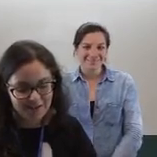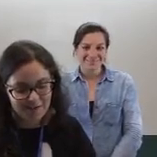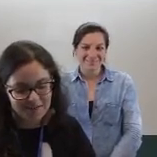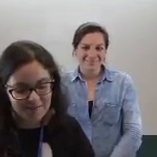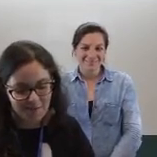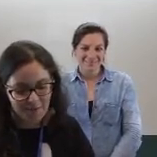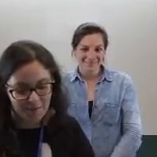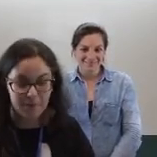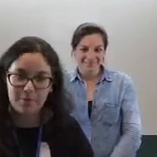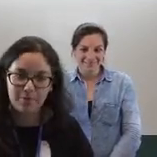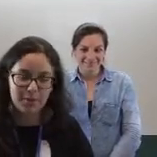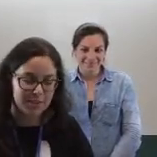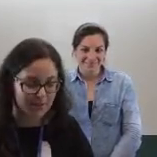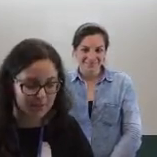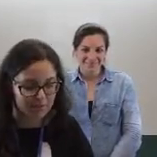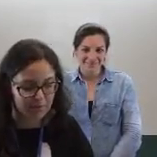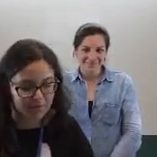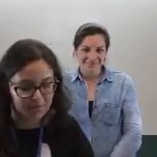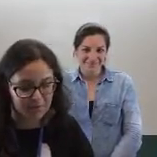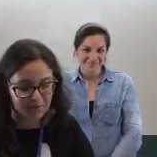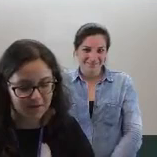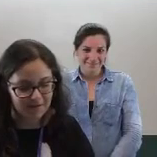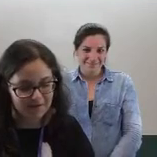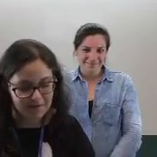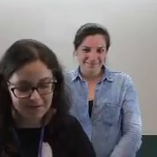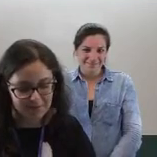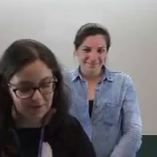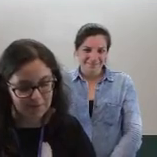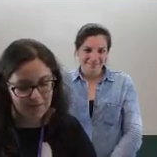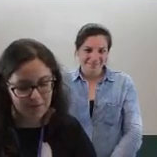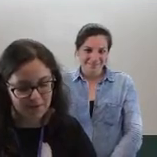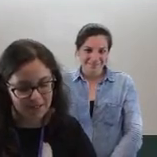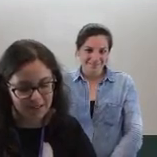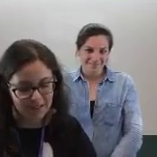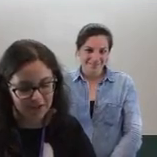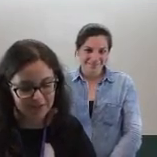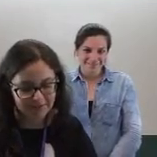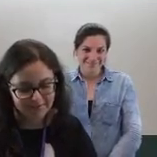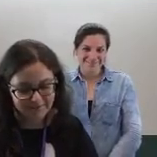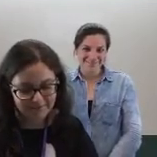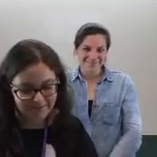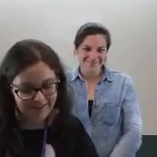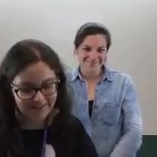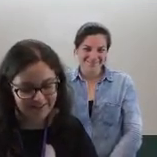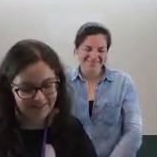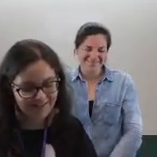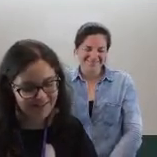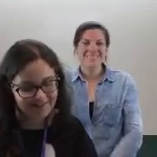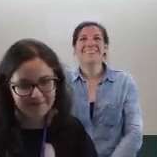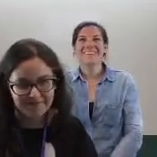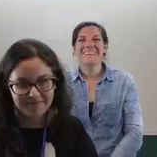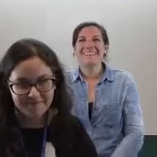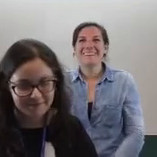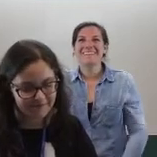Lá também tem coisa boa, não que política não seja uma coisa boa, mas não é só para brigar com parente.